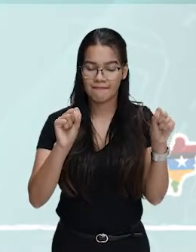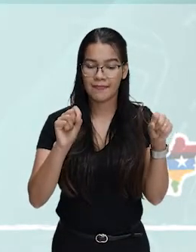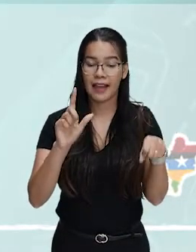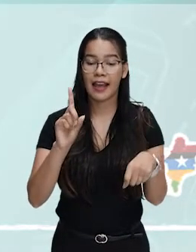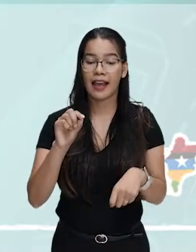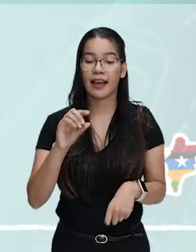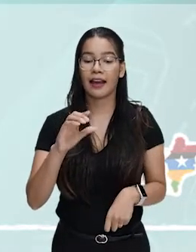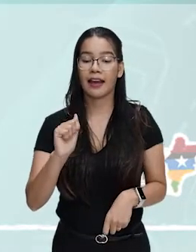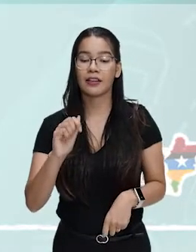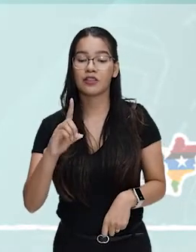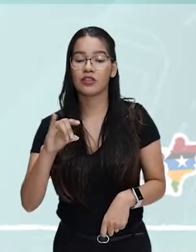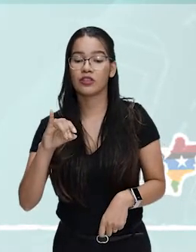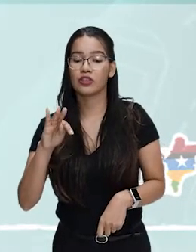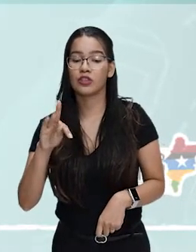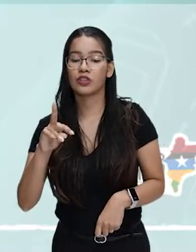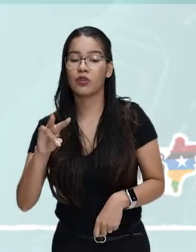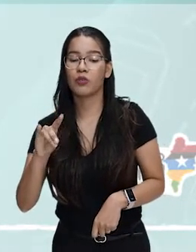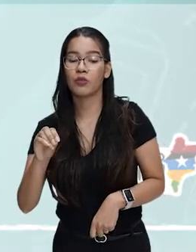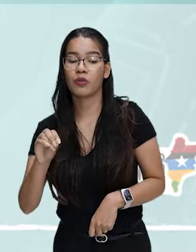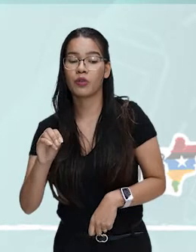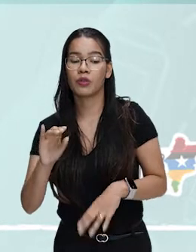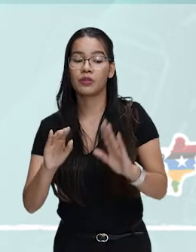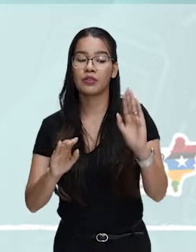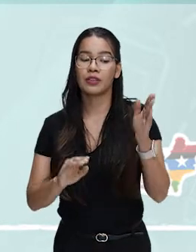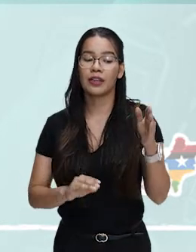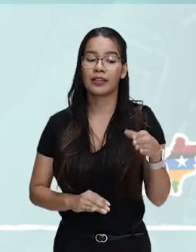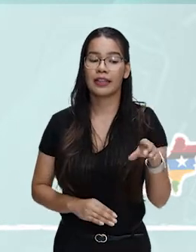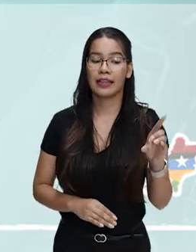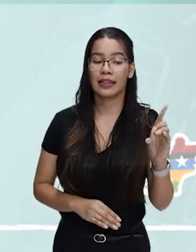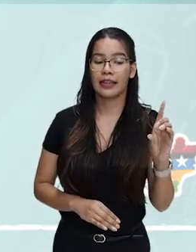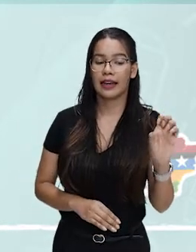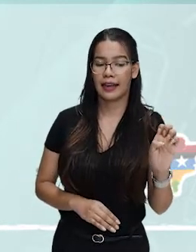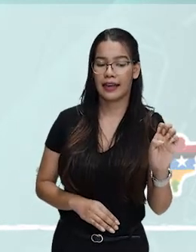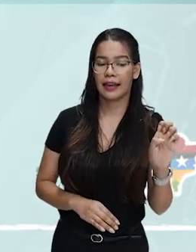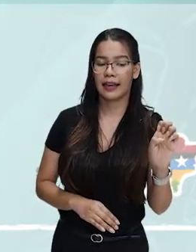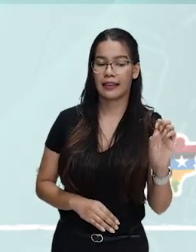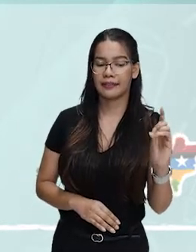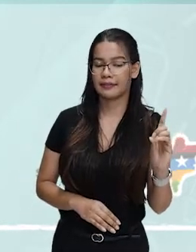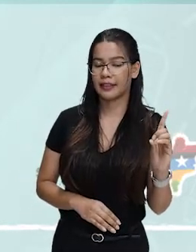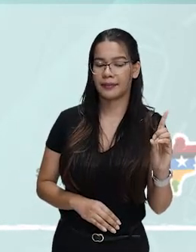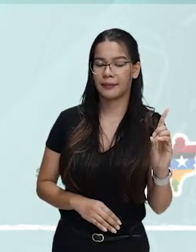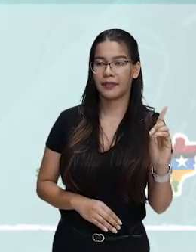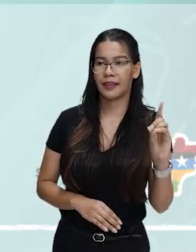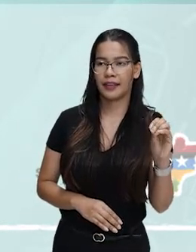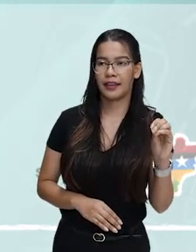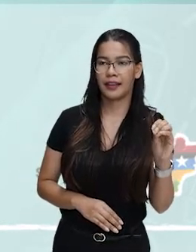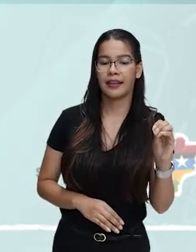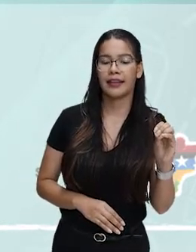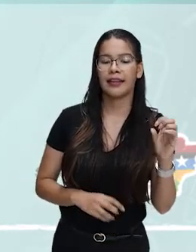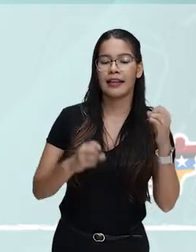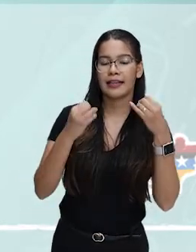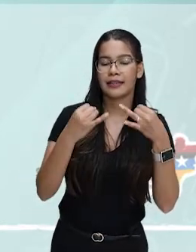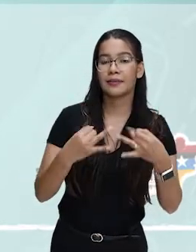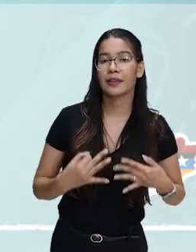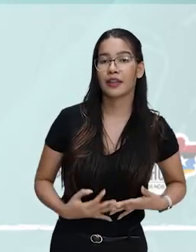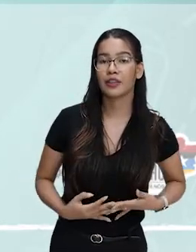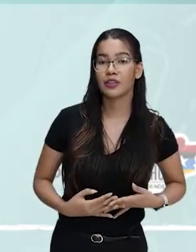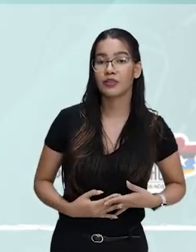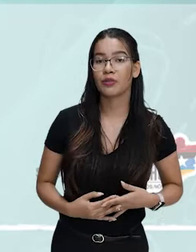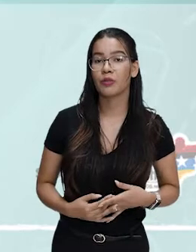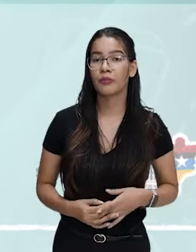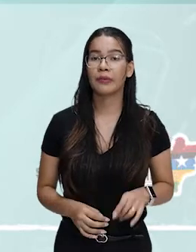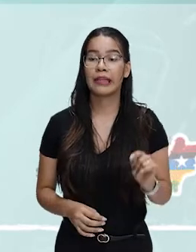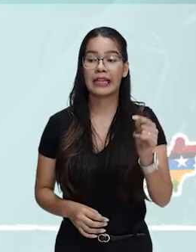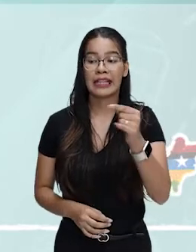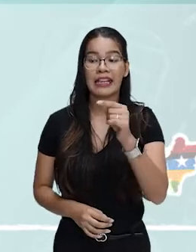E letra E, o sentido é explicativo, tá? O fato dela ser inteligente é porque ela estuda